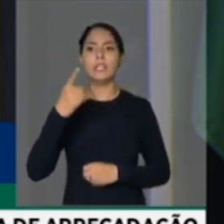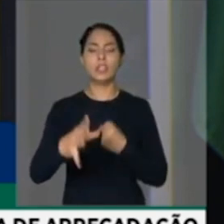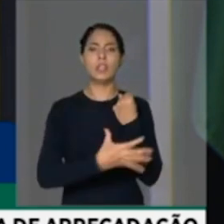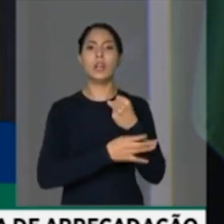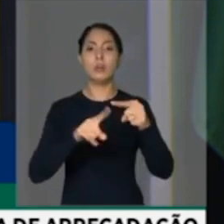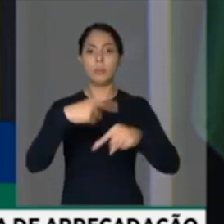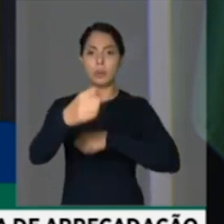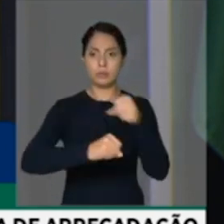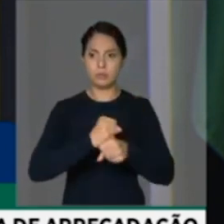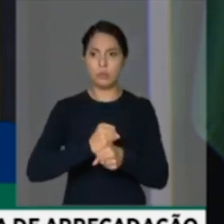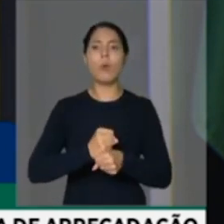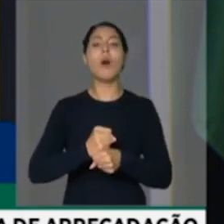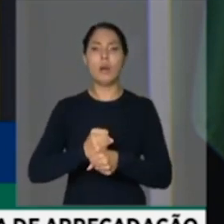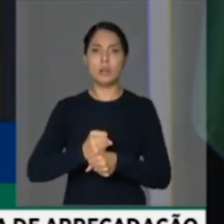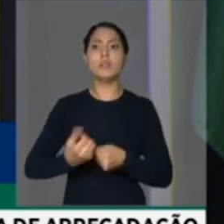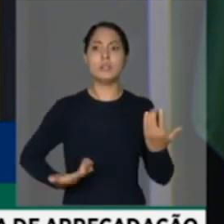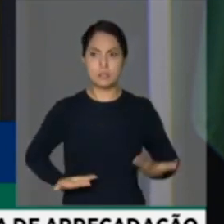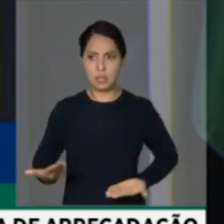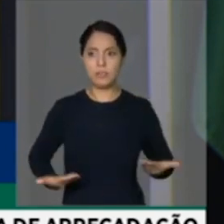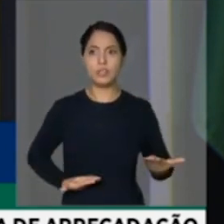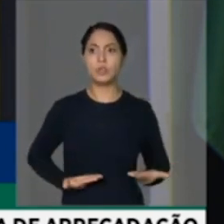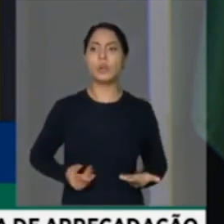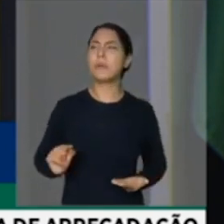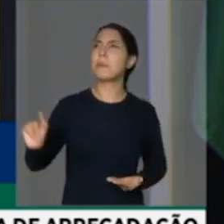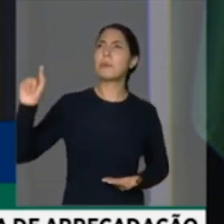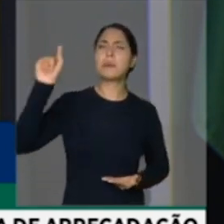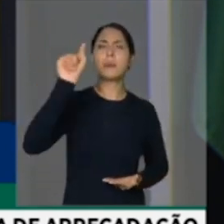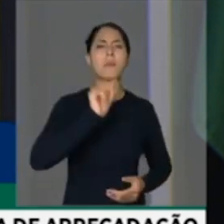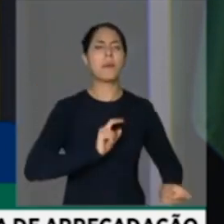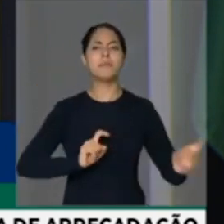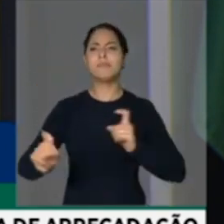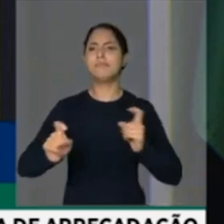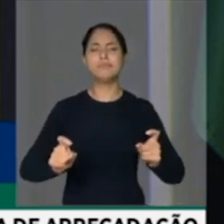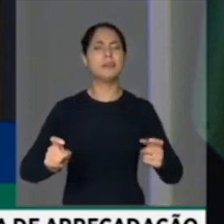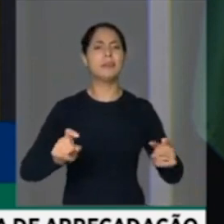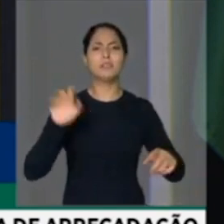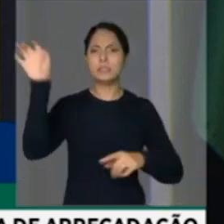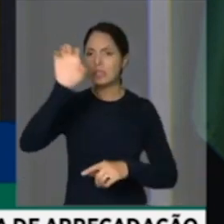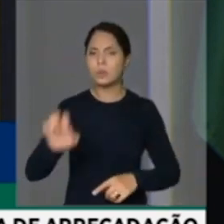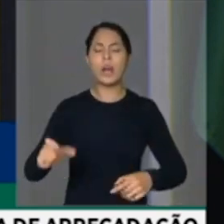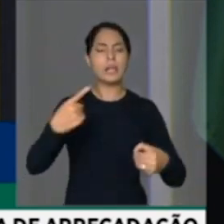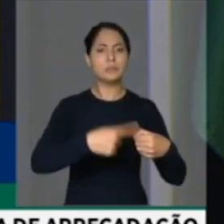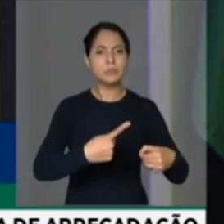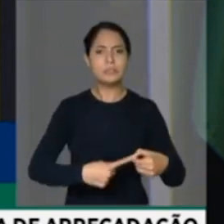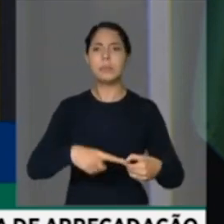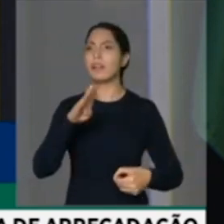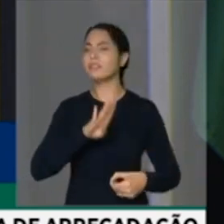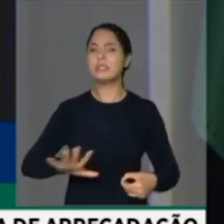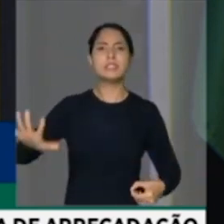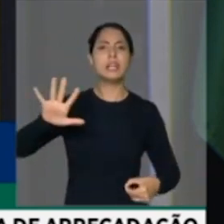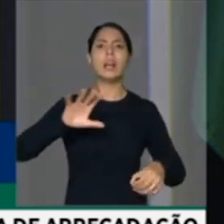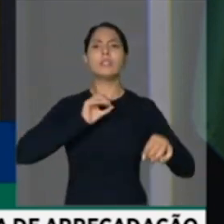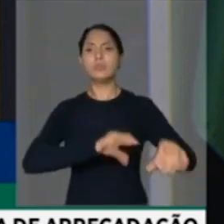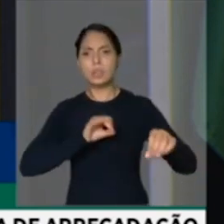vem o pagamento de salário de servidores de todas as esferas da administração, estaduais, municipais, da União, da